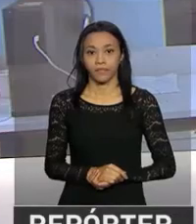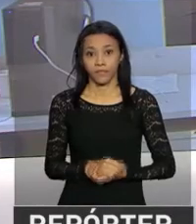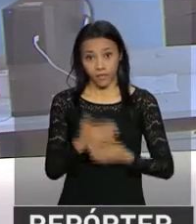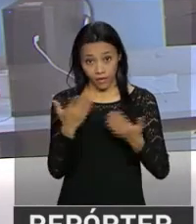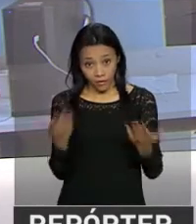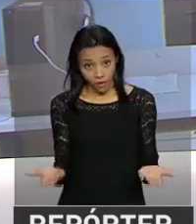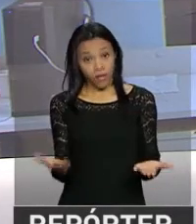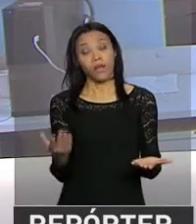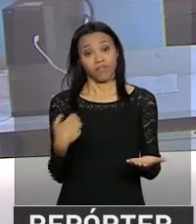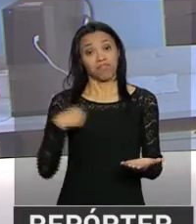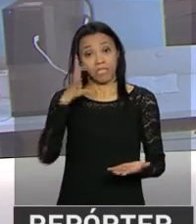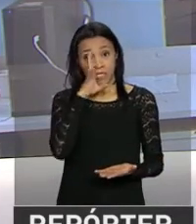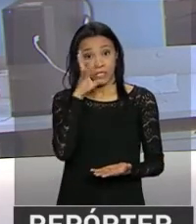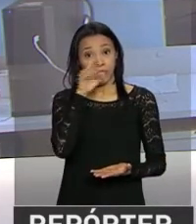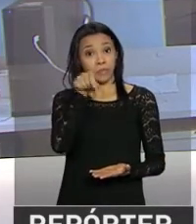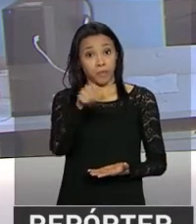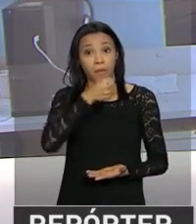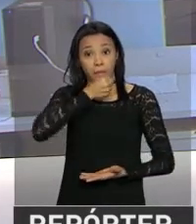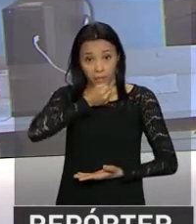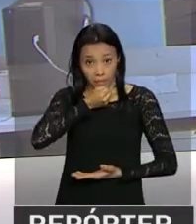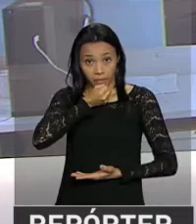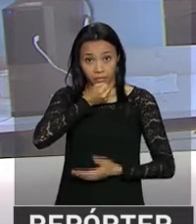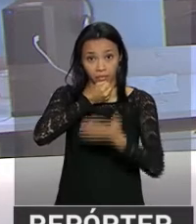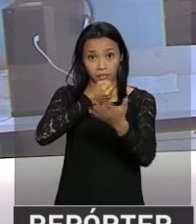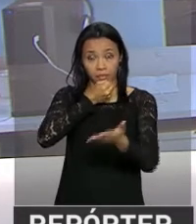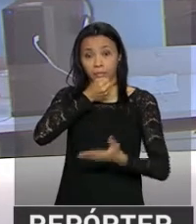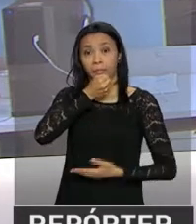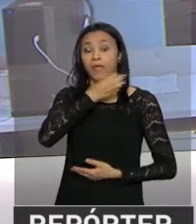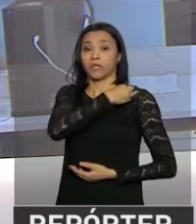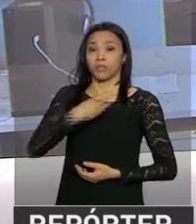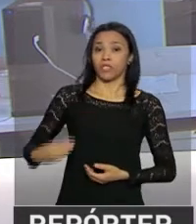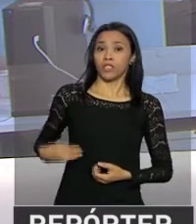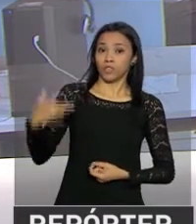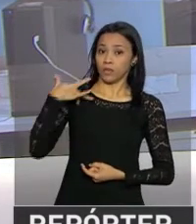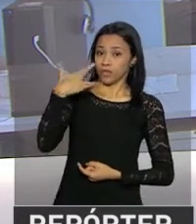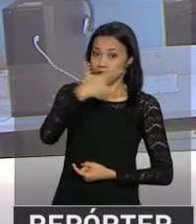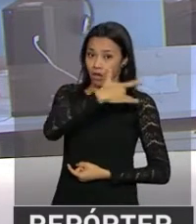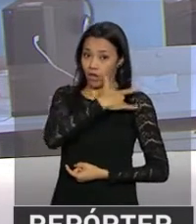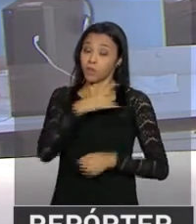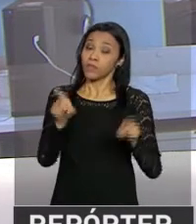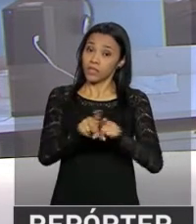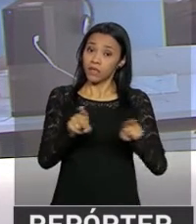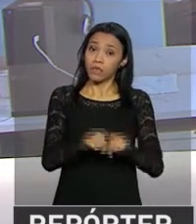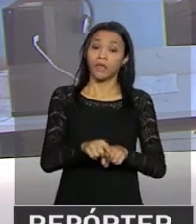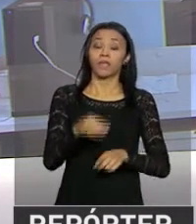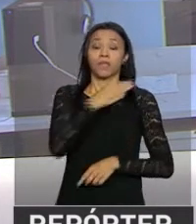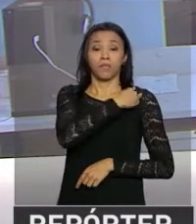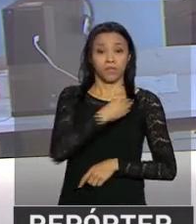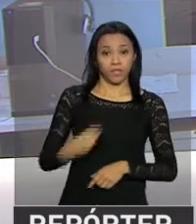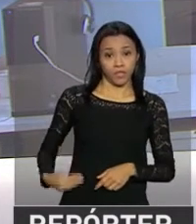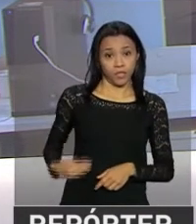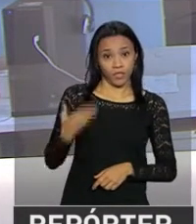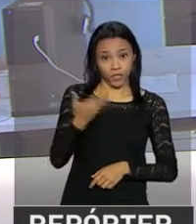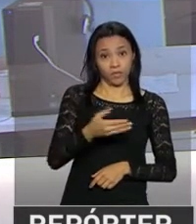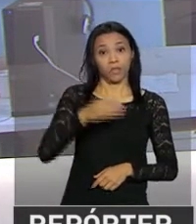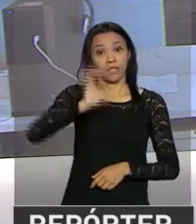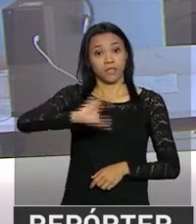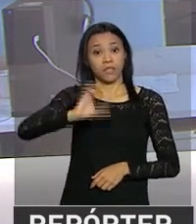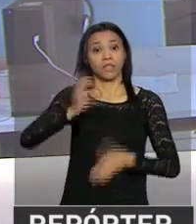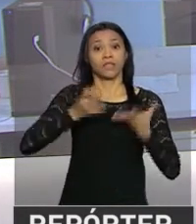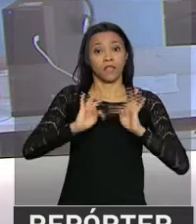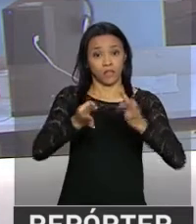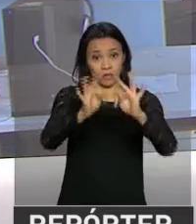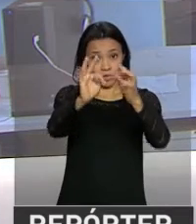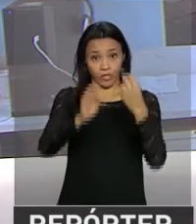Nós acompanhamos ao vivo a entrevista coletiva do ministro da Saúde, Ricardo Barros, e do ministro Gilberto Kassab, da Ciência,